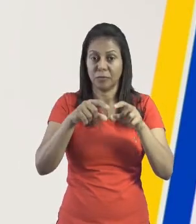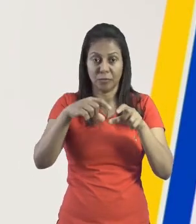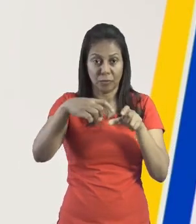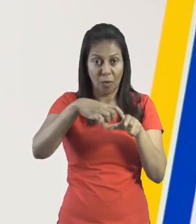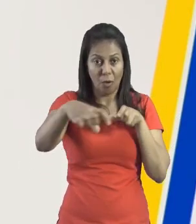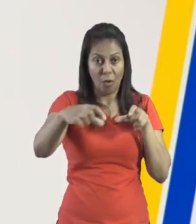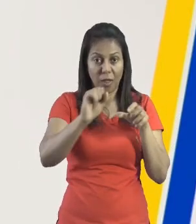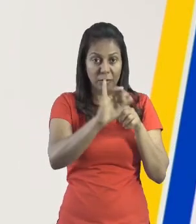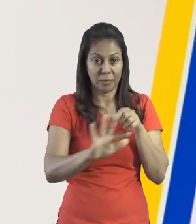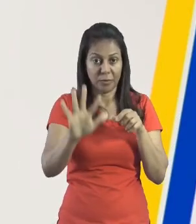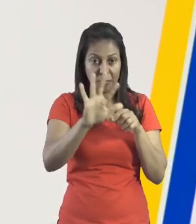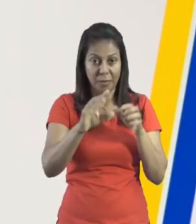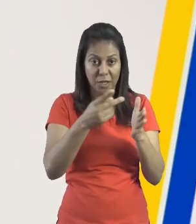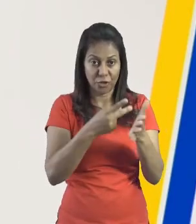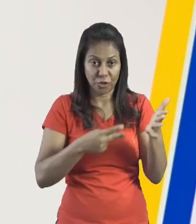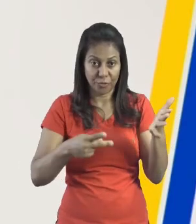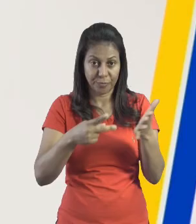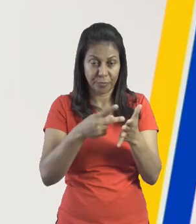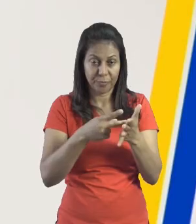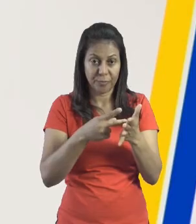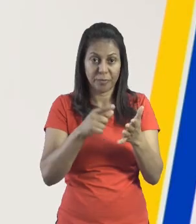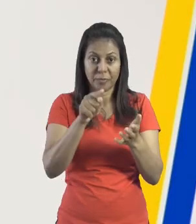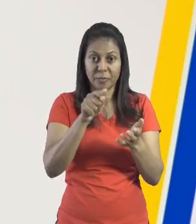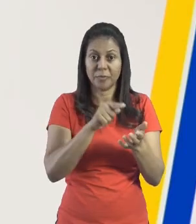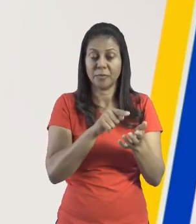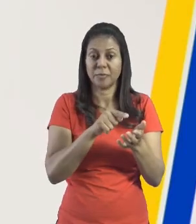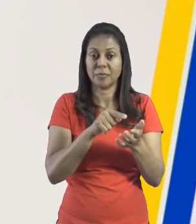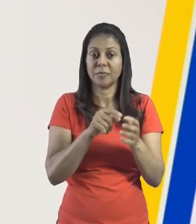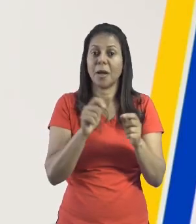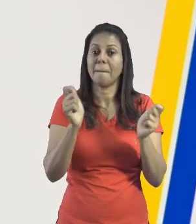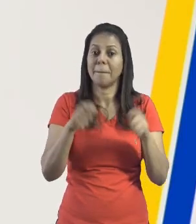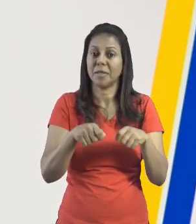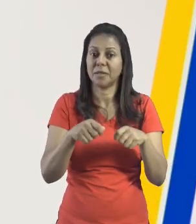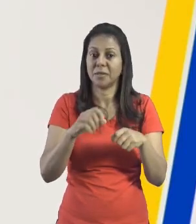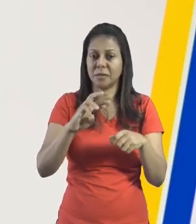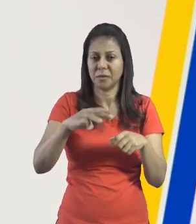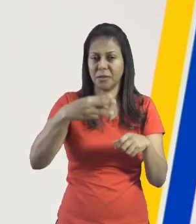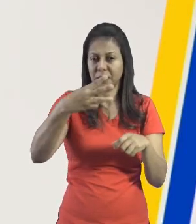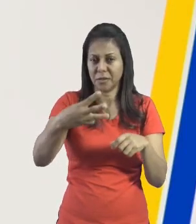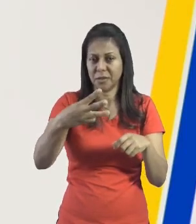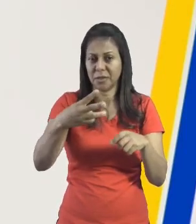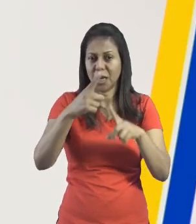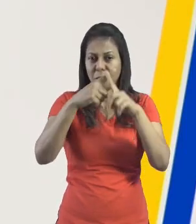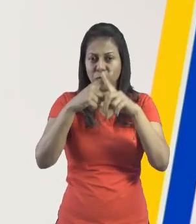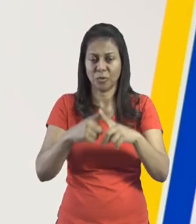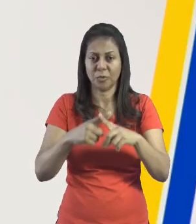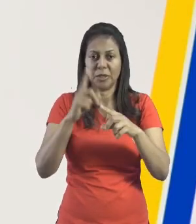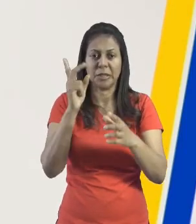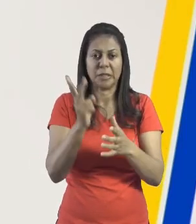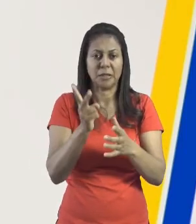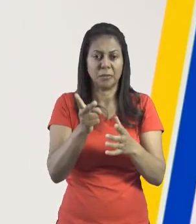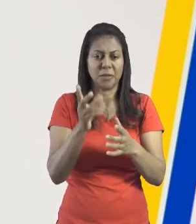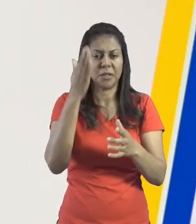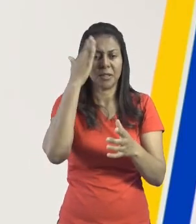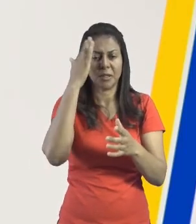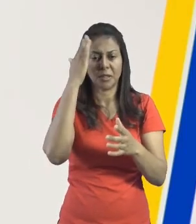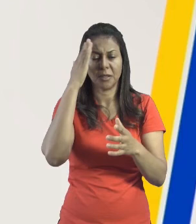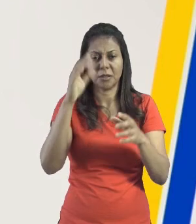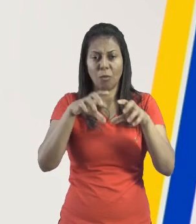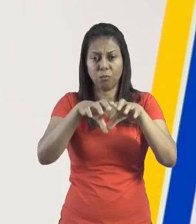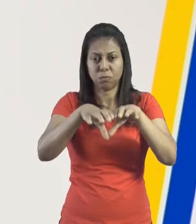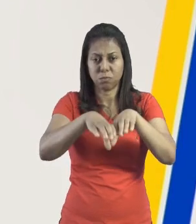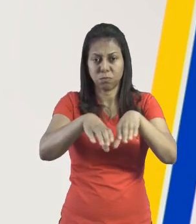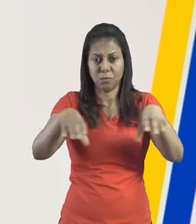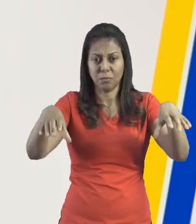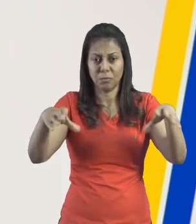abaixo, certo? Devemos multiplicar suas três dimensões. Sabe-se que o volume do